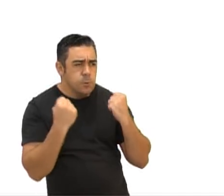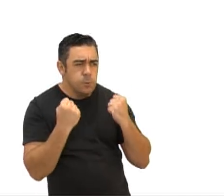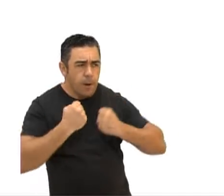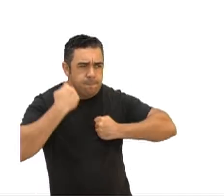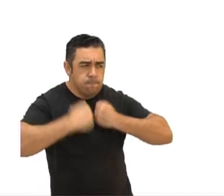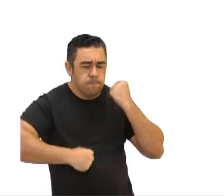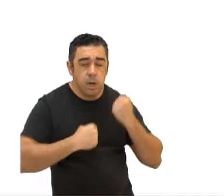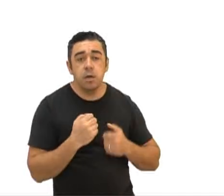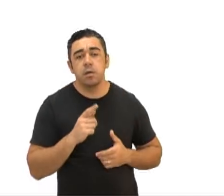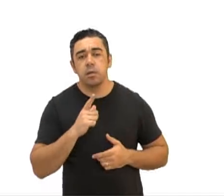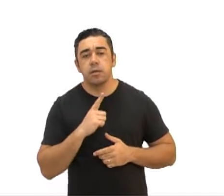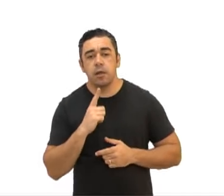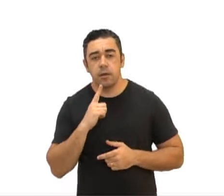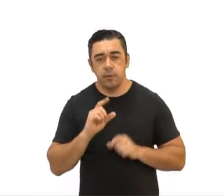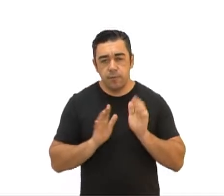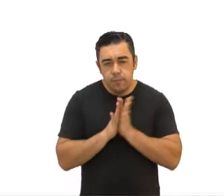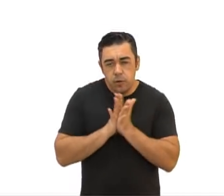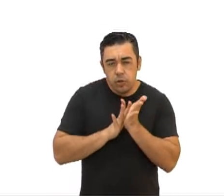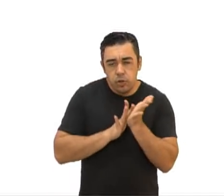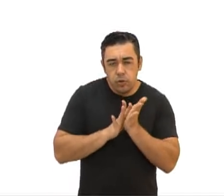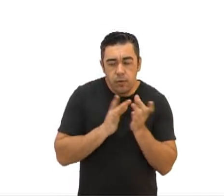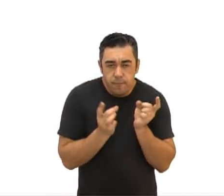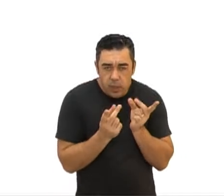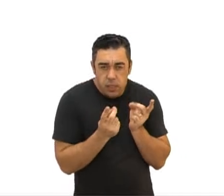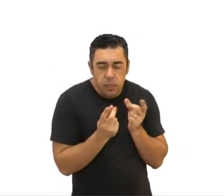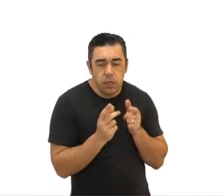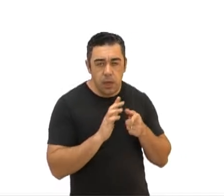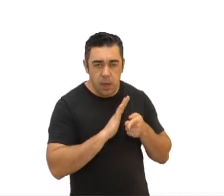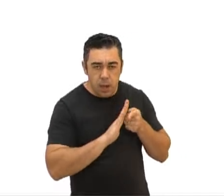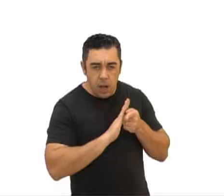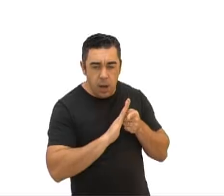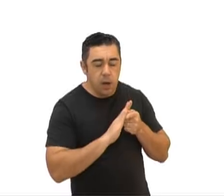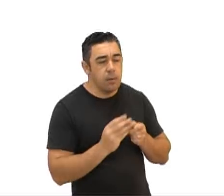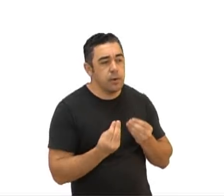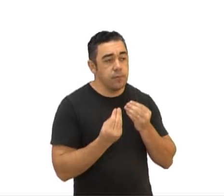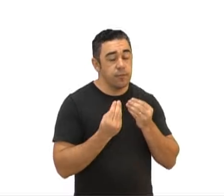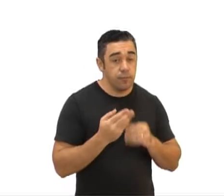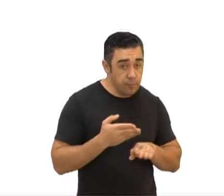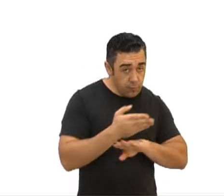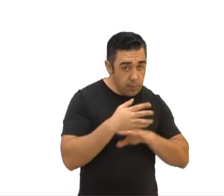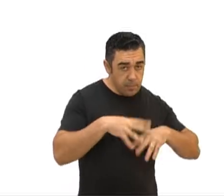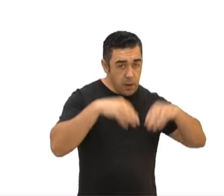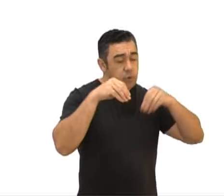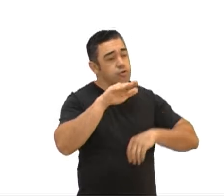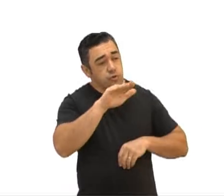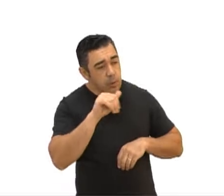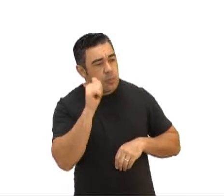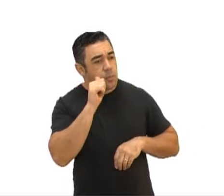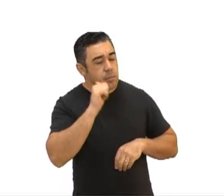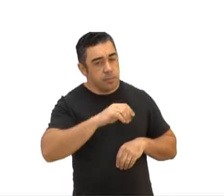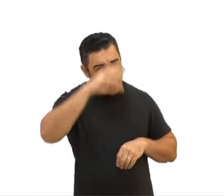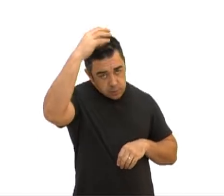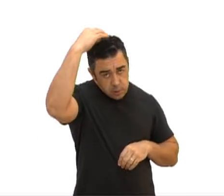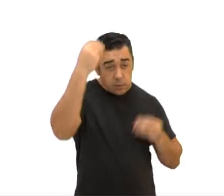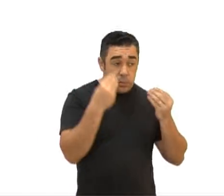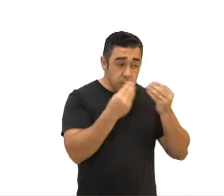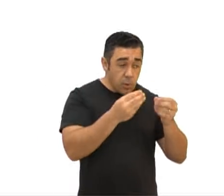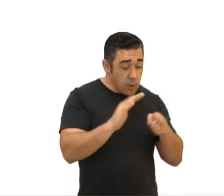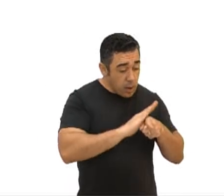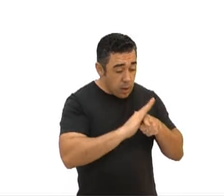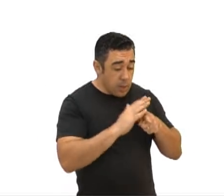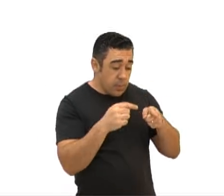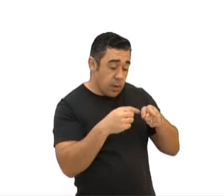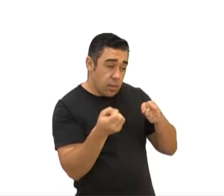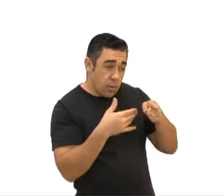vingar. Disfarçou-se de vendedor de lâmpadas e foi até o palácio. Chamou a princesa e ofereceu a ela lâmpadas novas